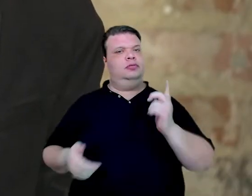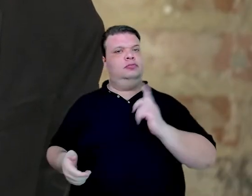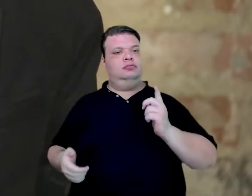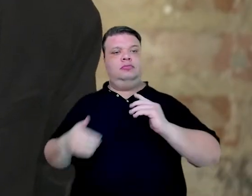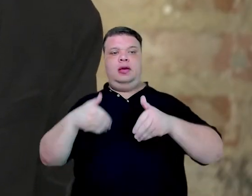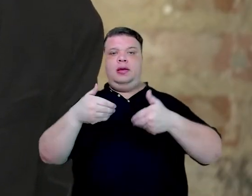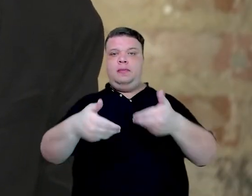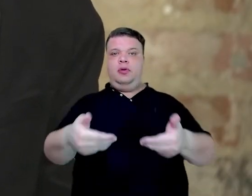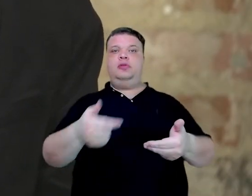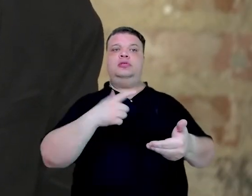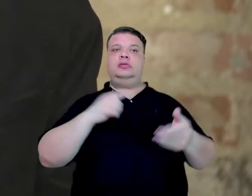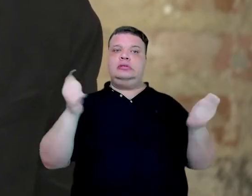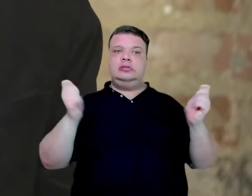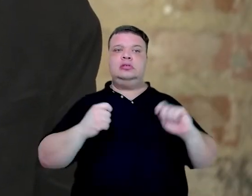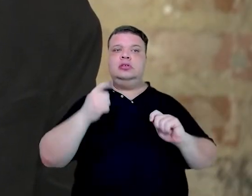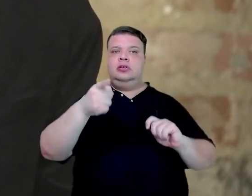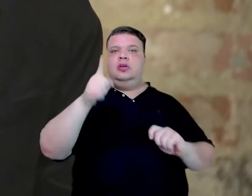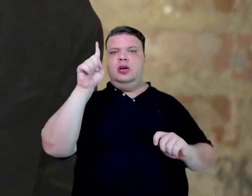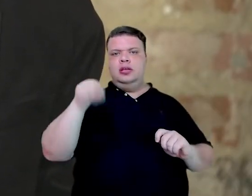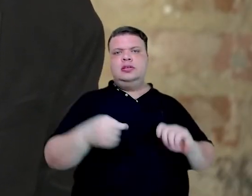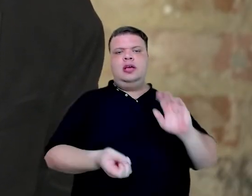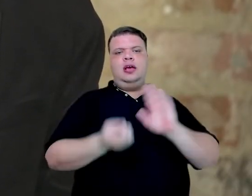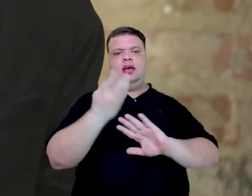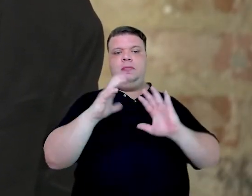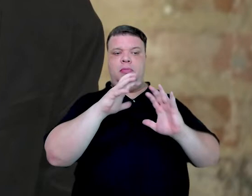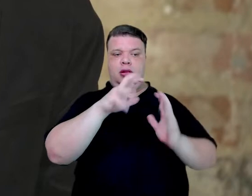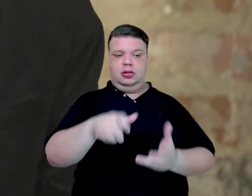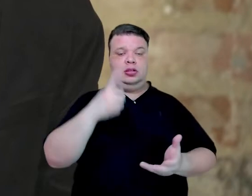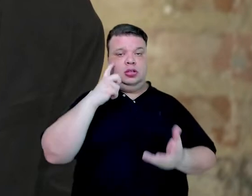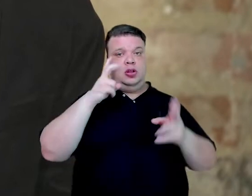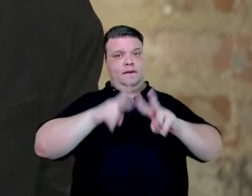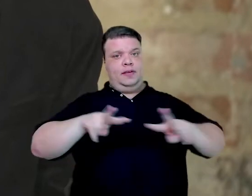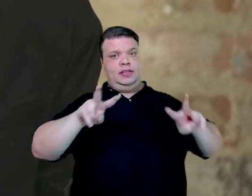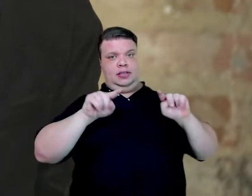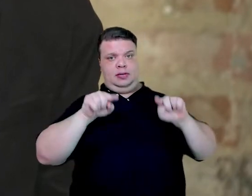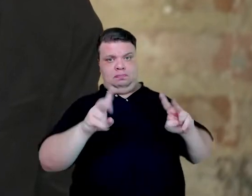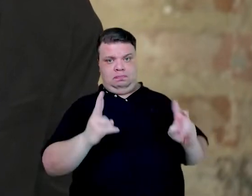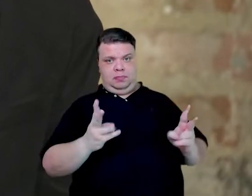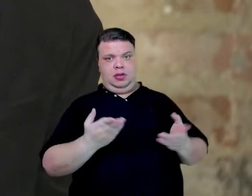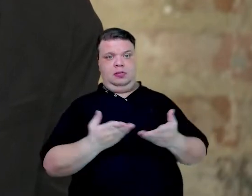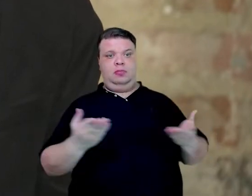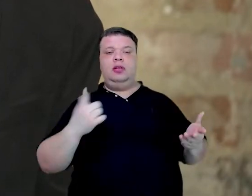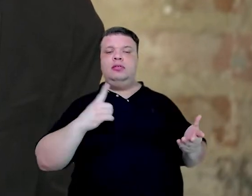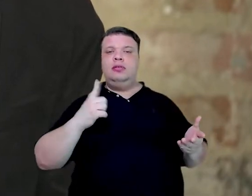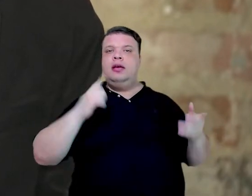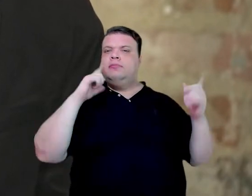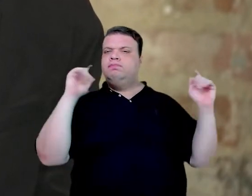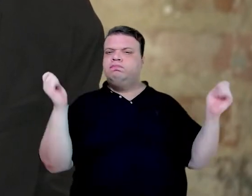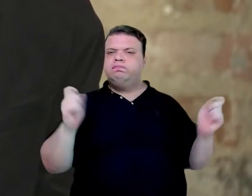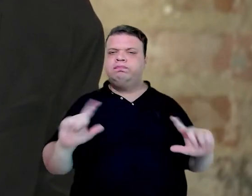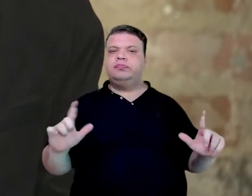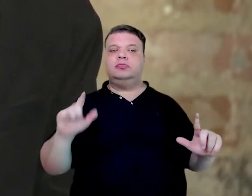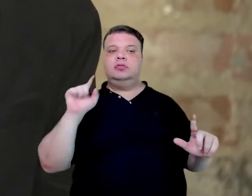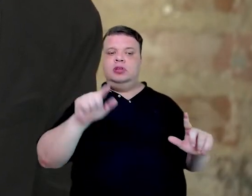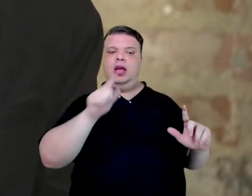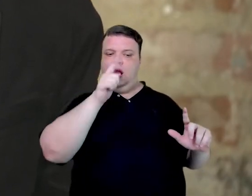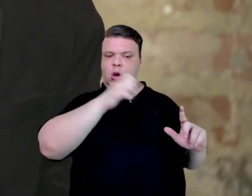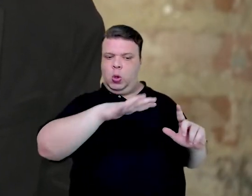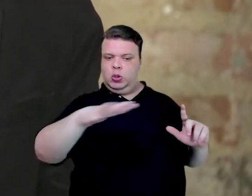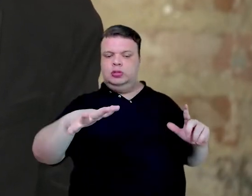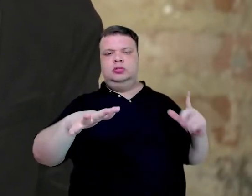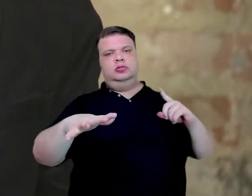estar atento para os oceanos, ainda é bastante desconhecido todos esses processos, precisa ser melhor